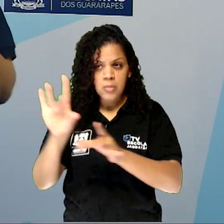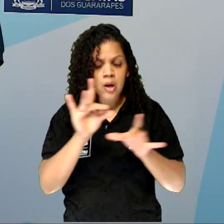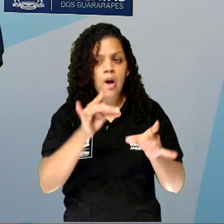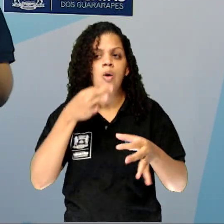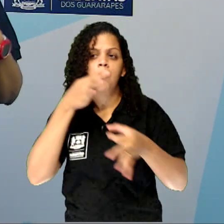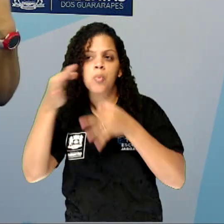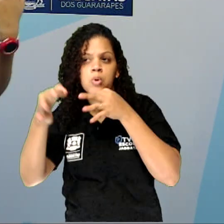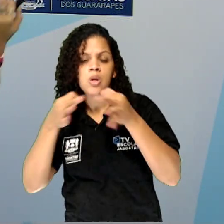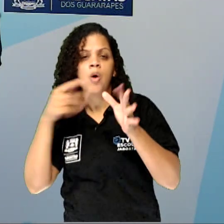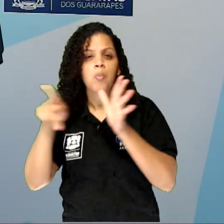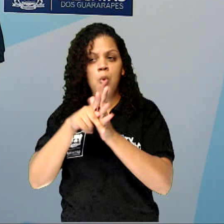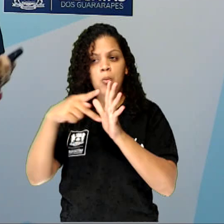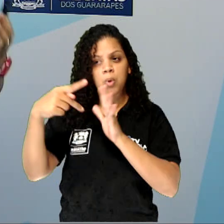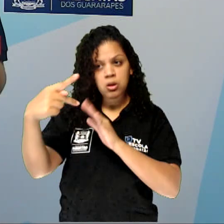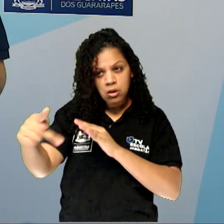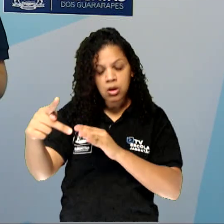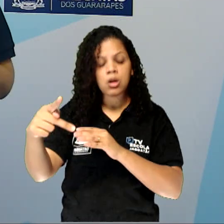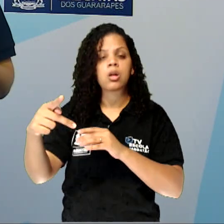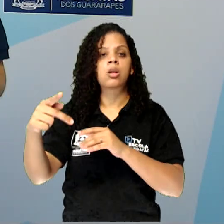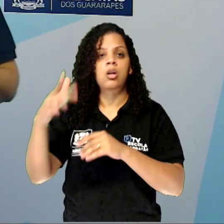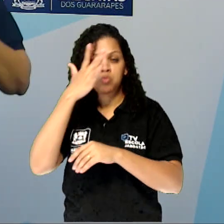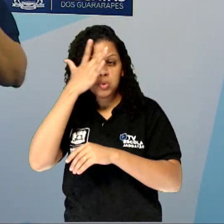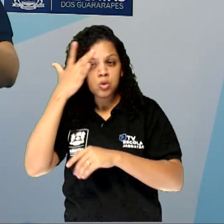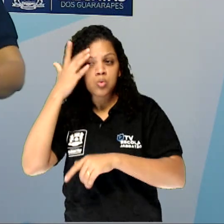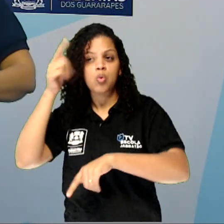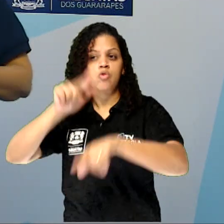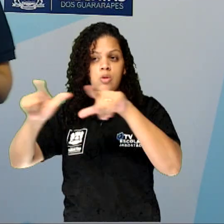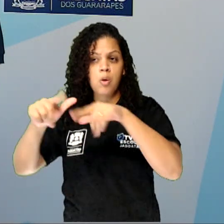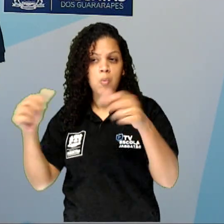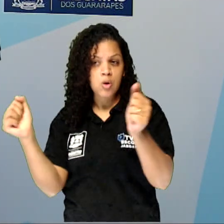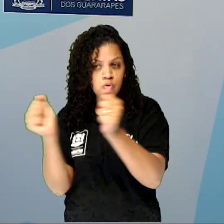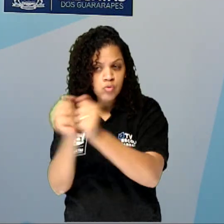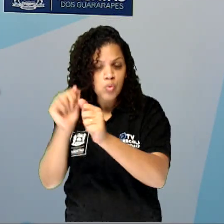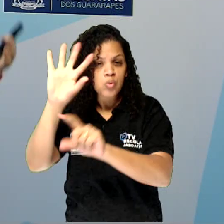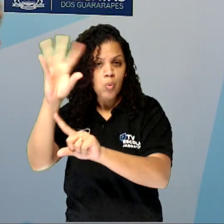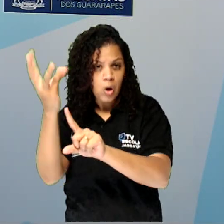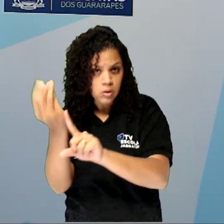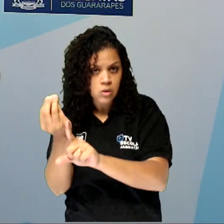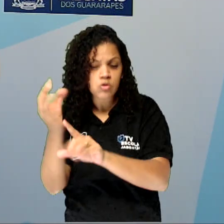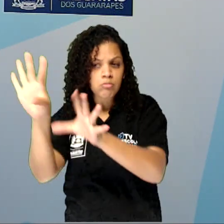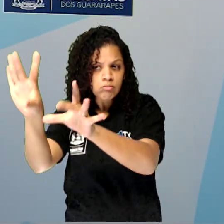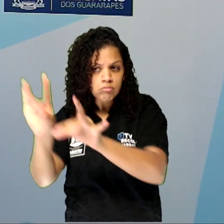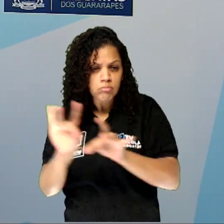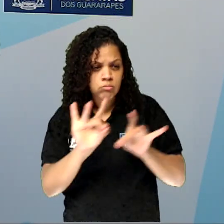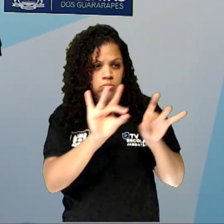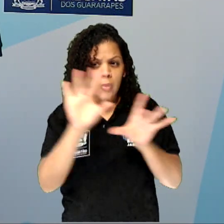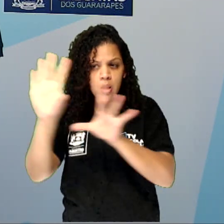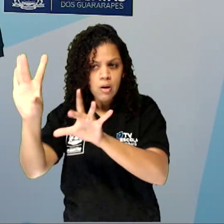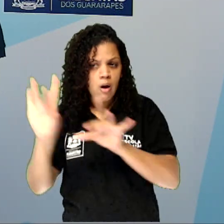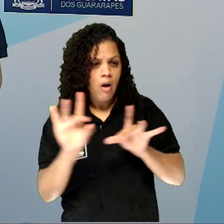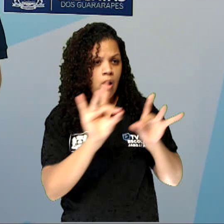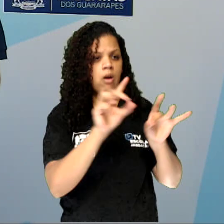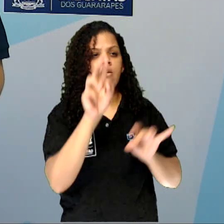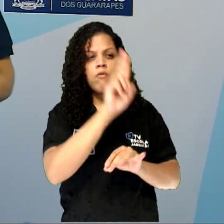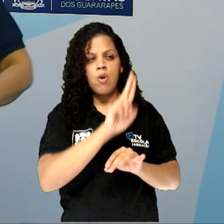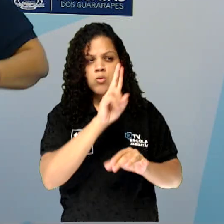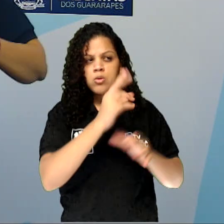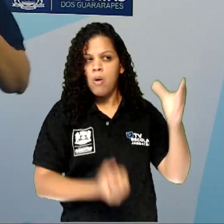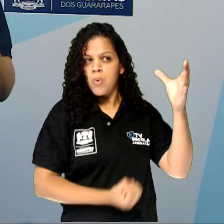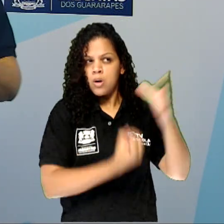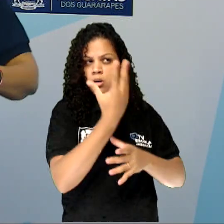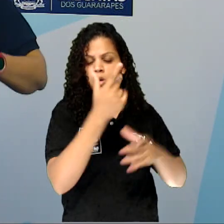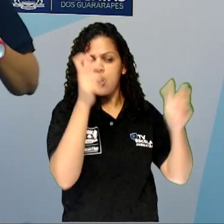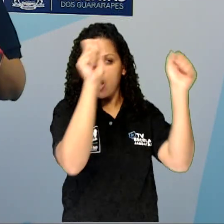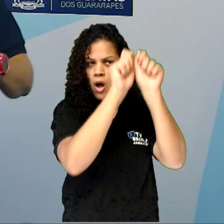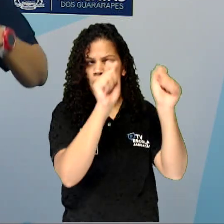né, das pessoas que podem trabalhar com ele, convivem com ele, como é a sua produção. Então, tudo isso ele vai usar, né, para a sua obra e